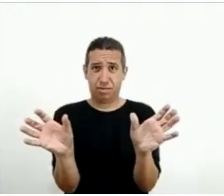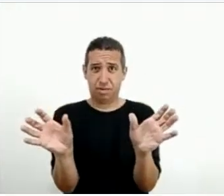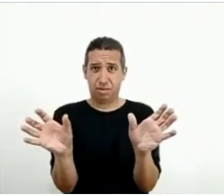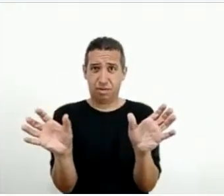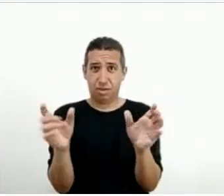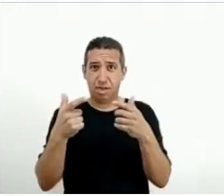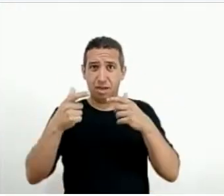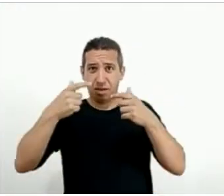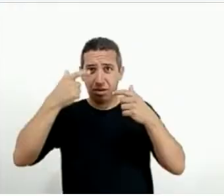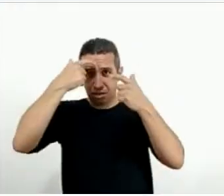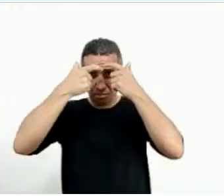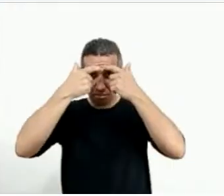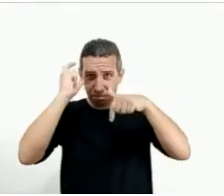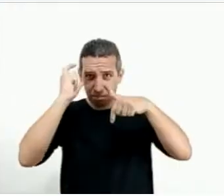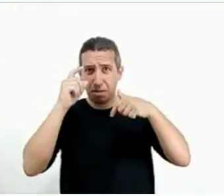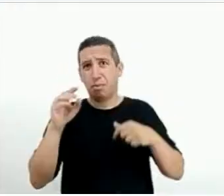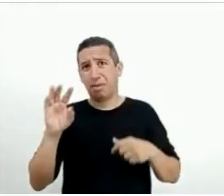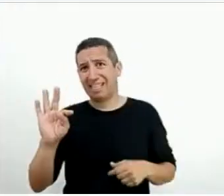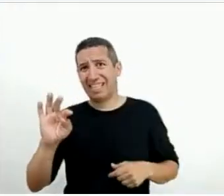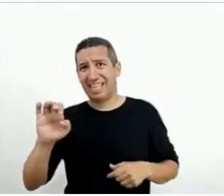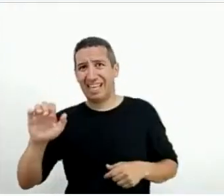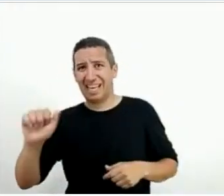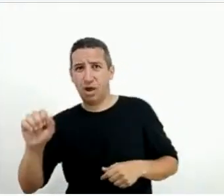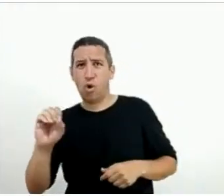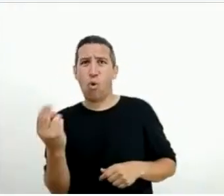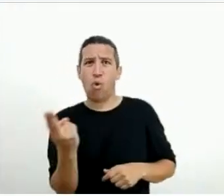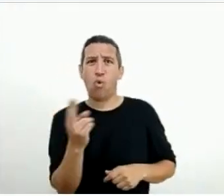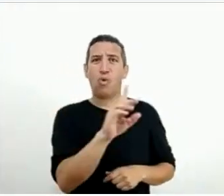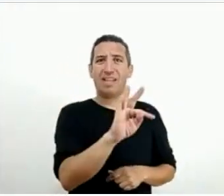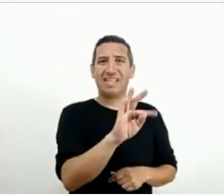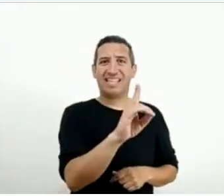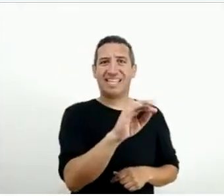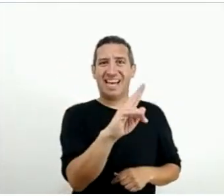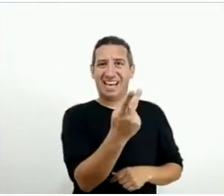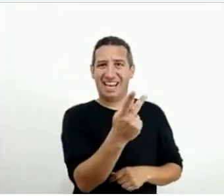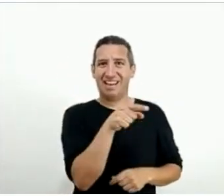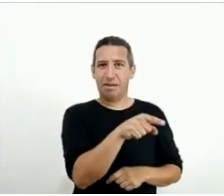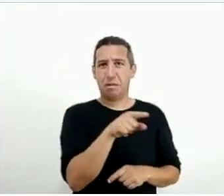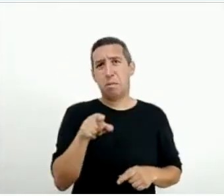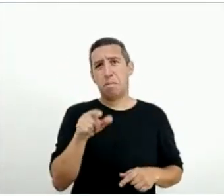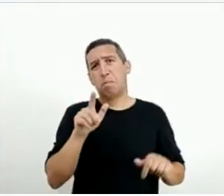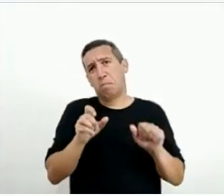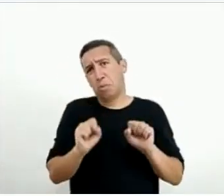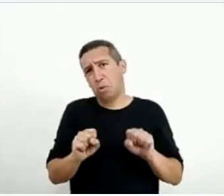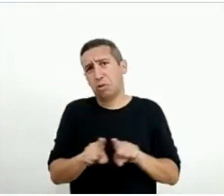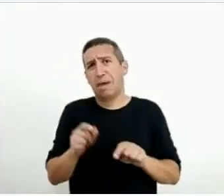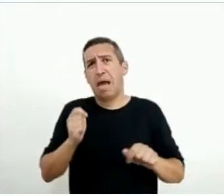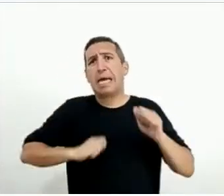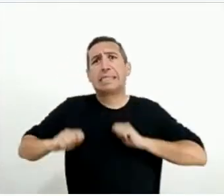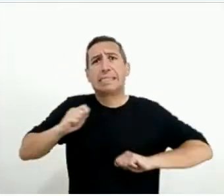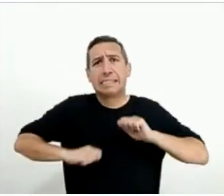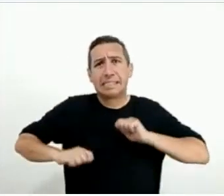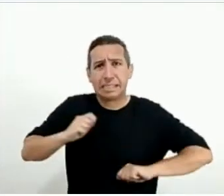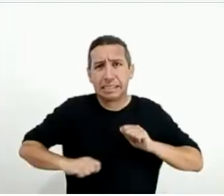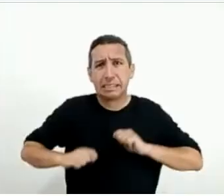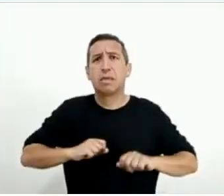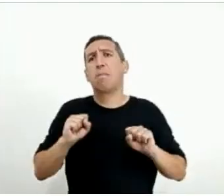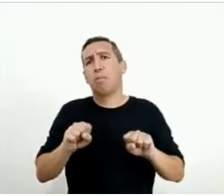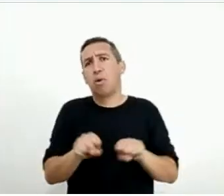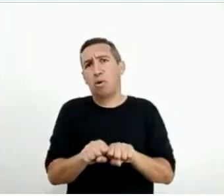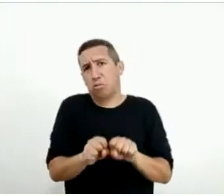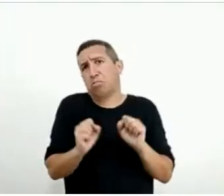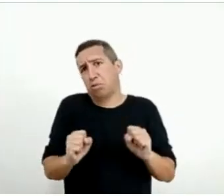só TEA, só TDAH, mas pode ter os dois. Você pode ter TEA e ansiedade, TEA e depressão, e assim por